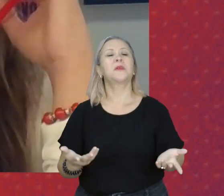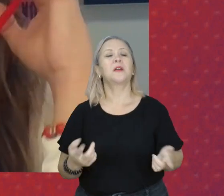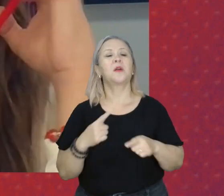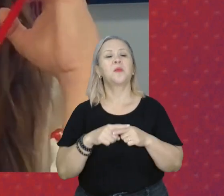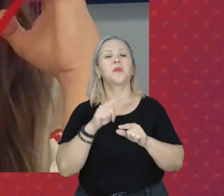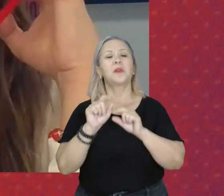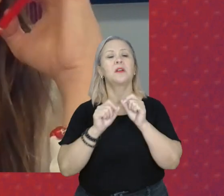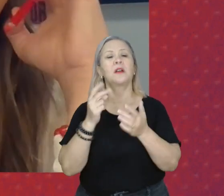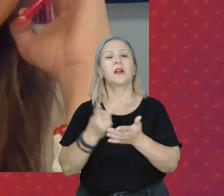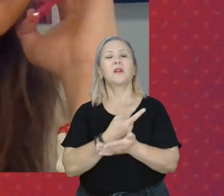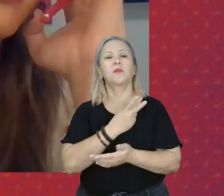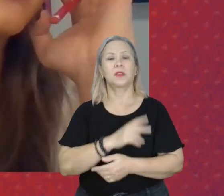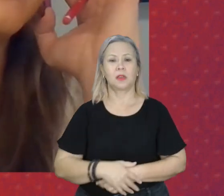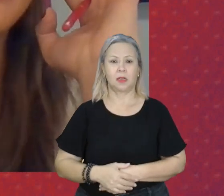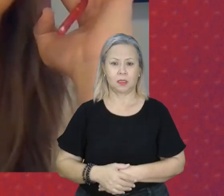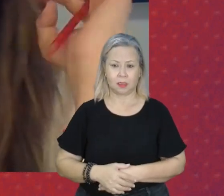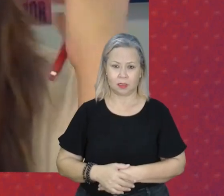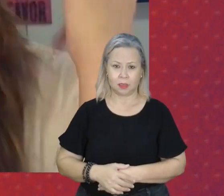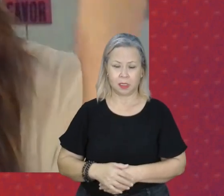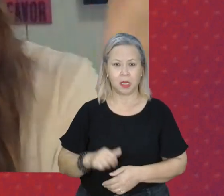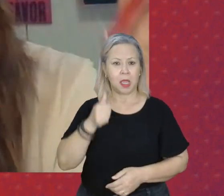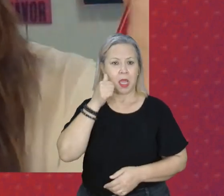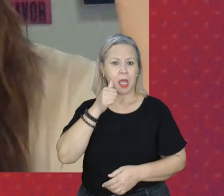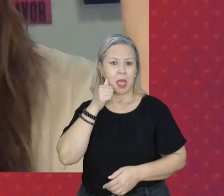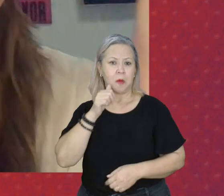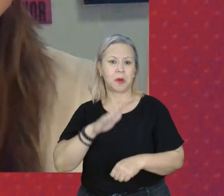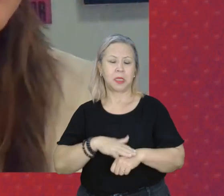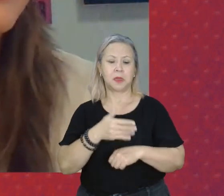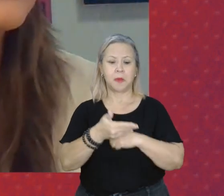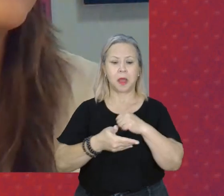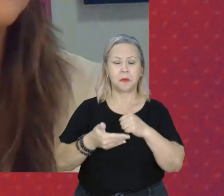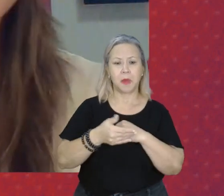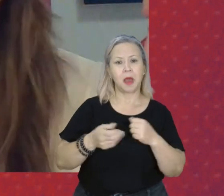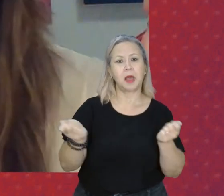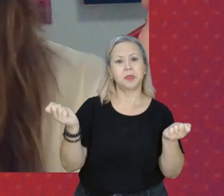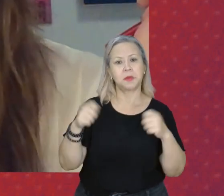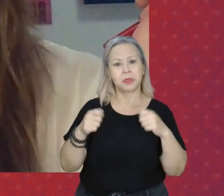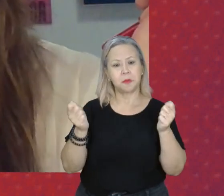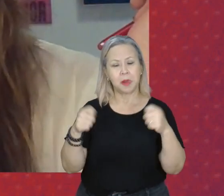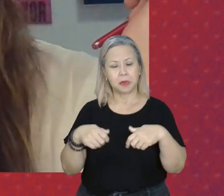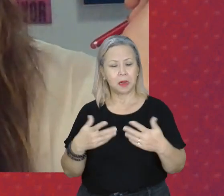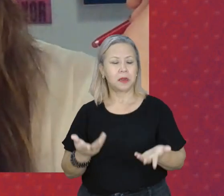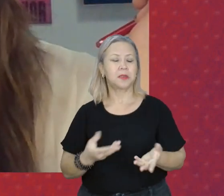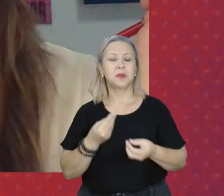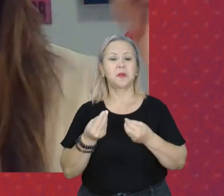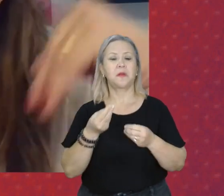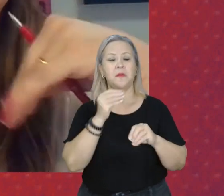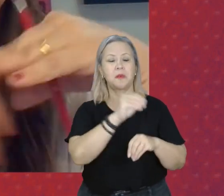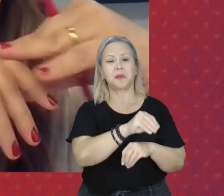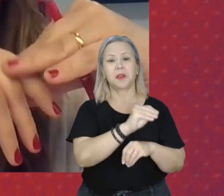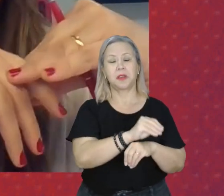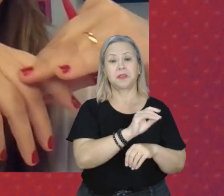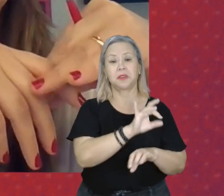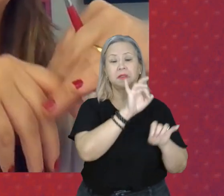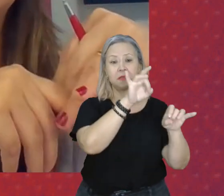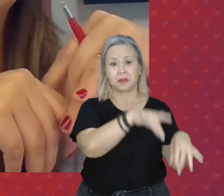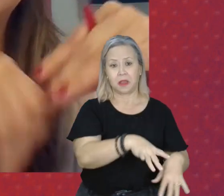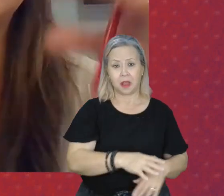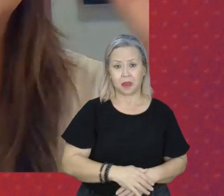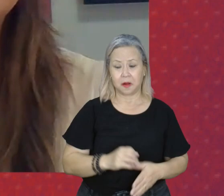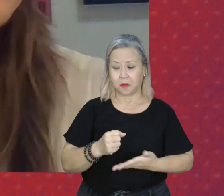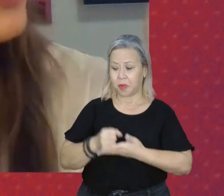isso acontece, mas porque uma mulher que tem mais base, mais viabilidade, foi rejeitada em prol de outra que não